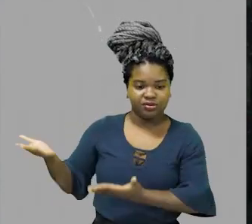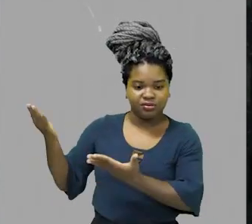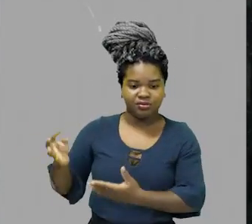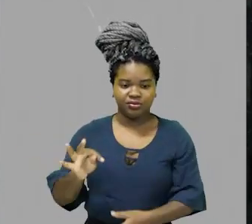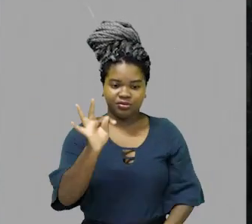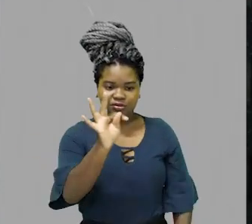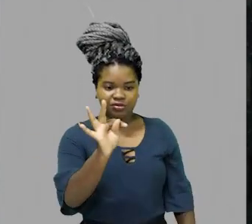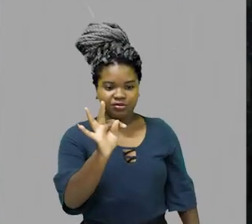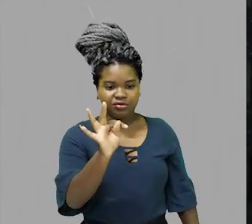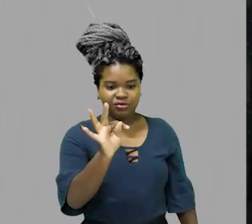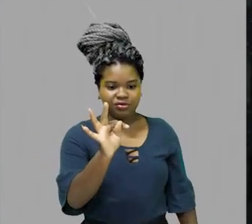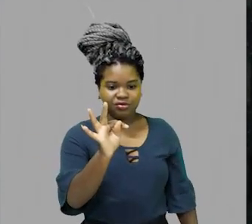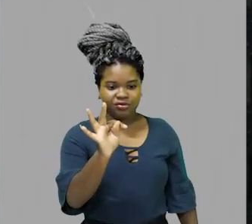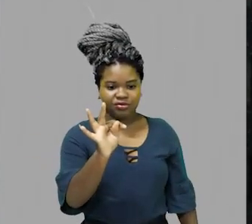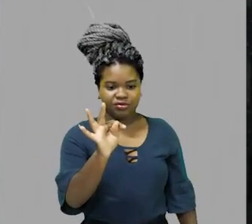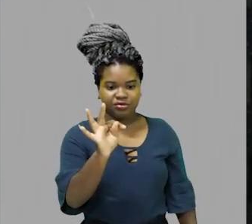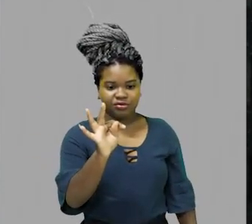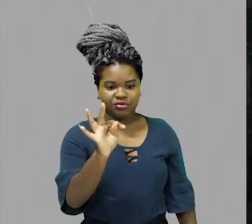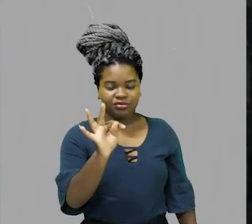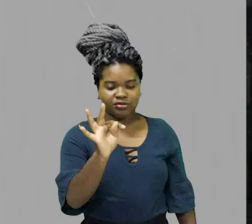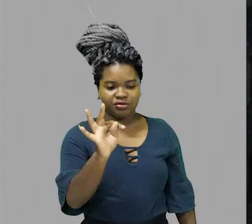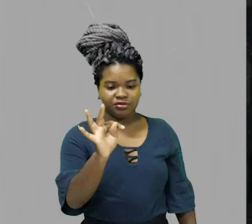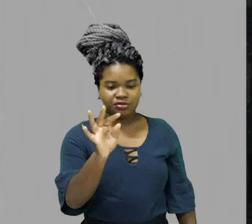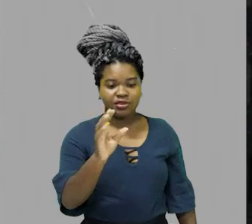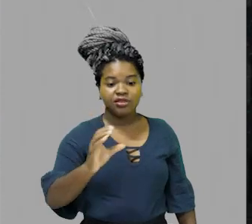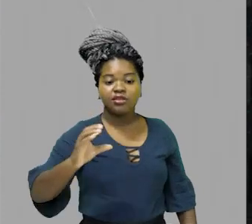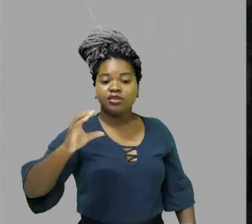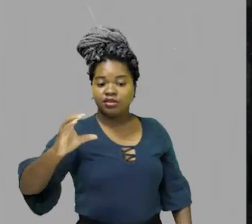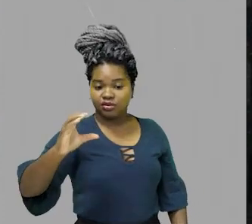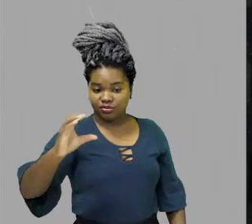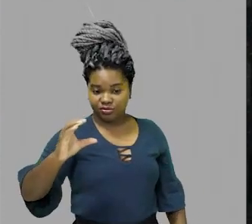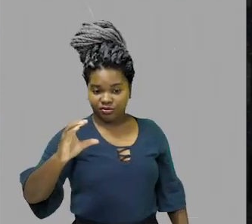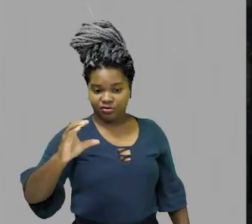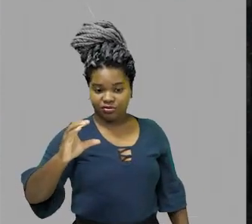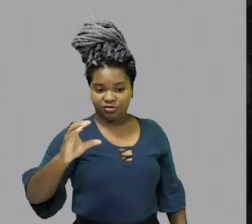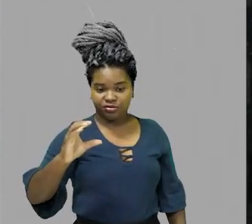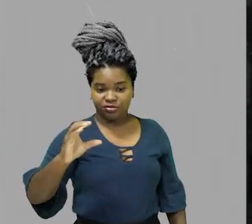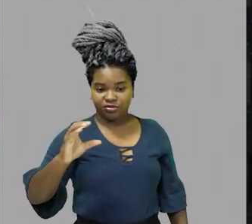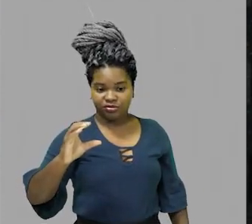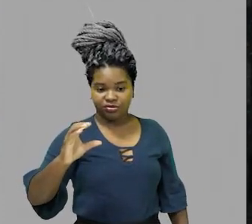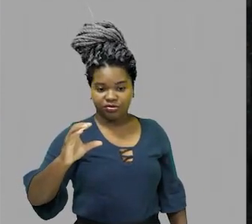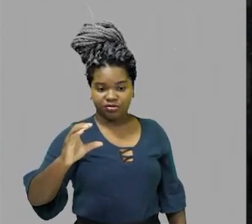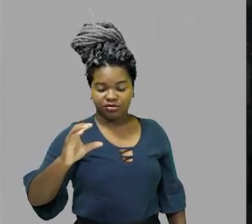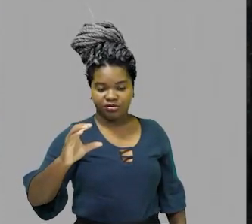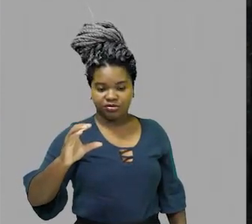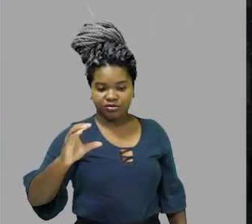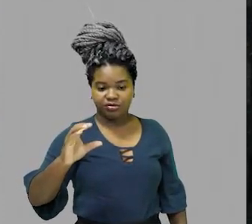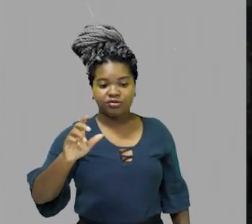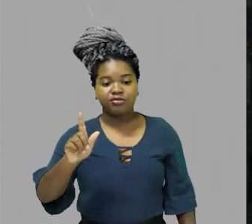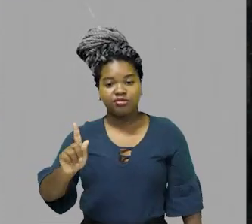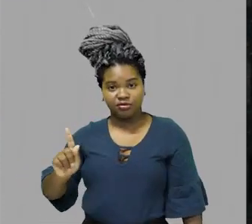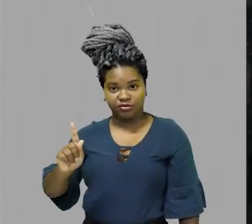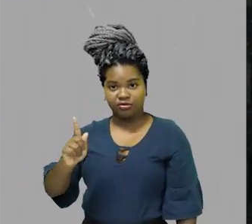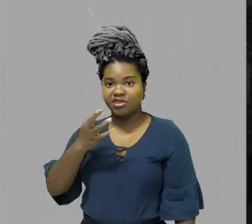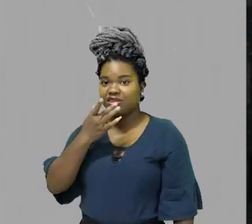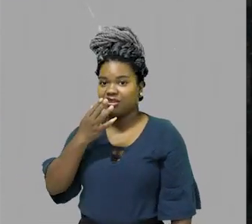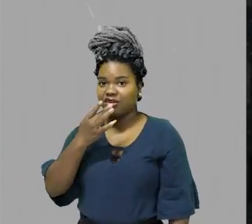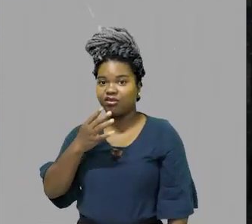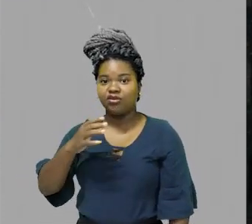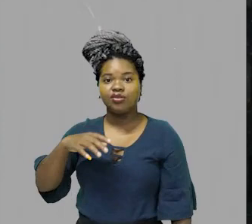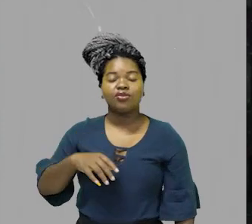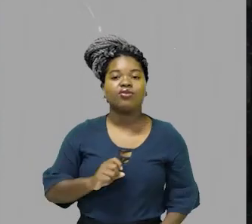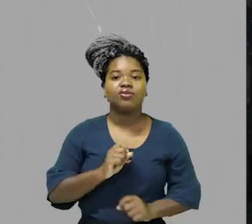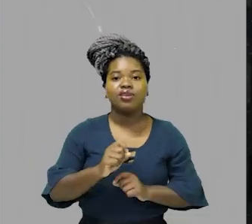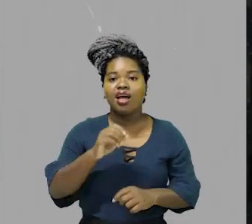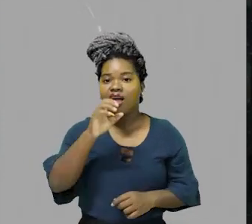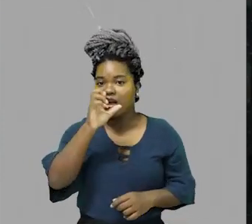adenina. Aqui, ó, eu tenho citosina no DNA, na molécula de RNA eu vou ter guanina. Então, onde tiver